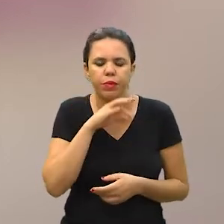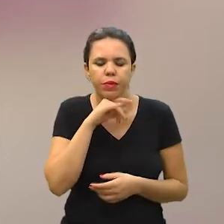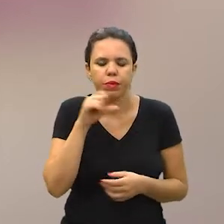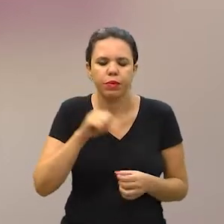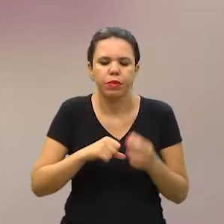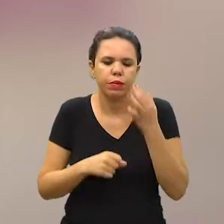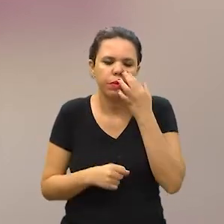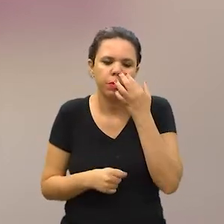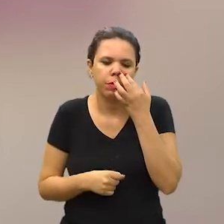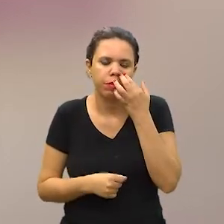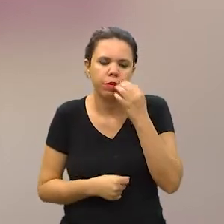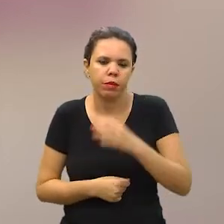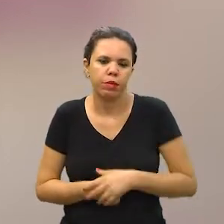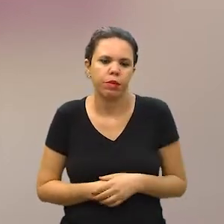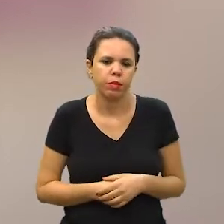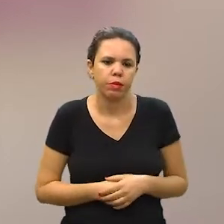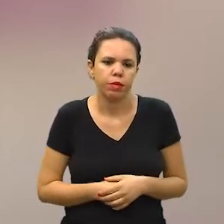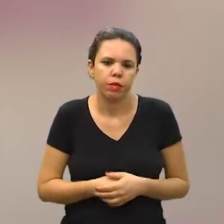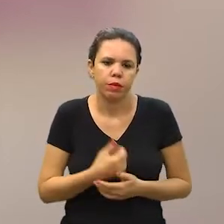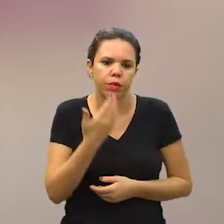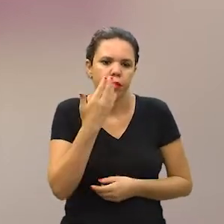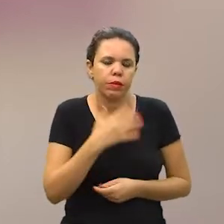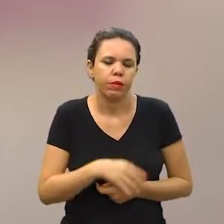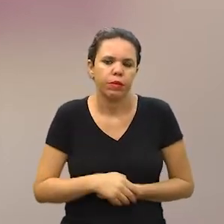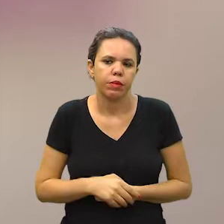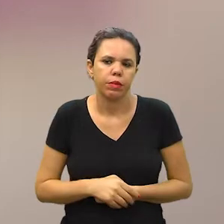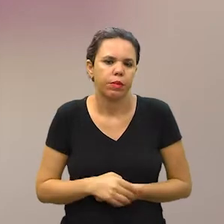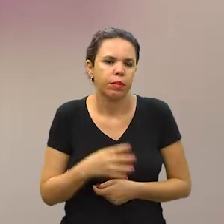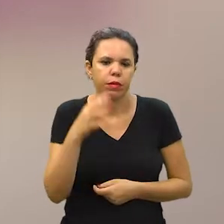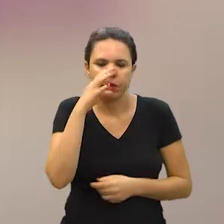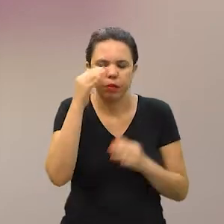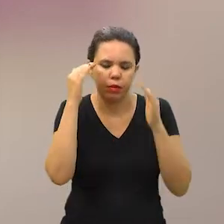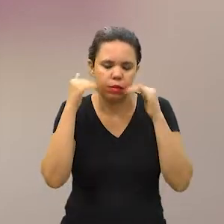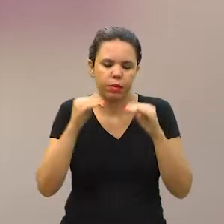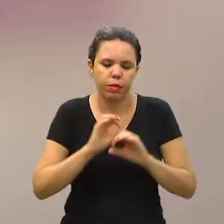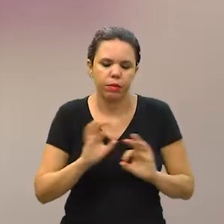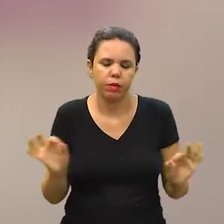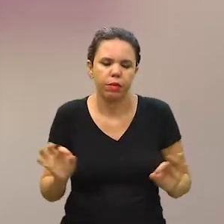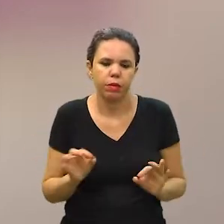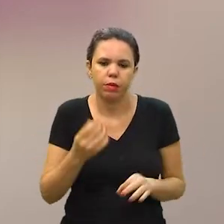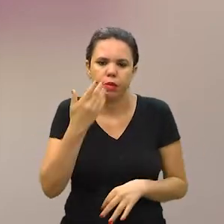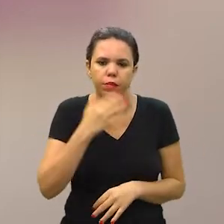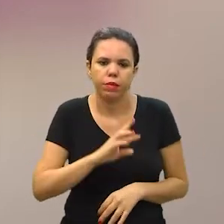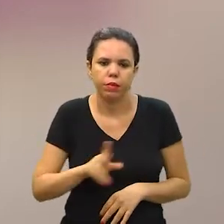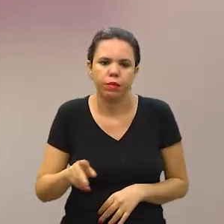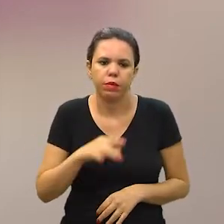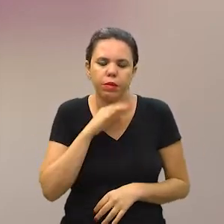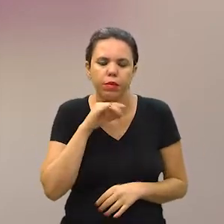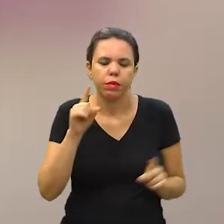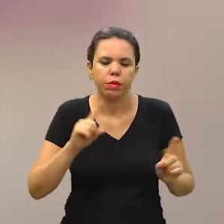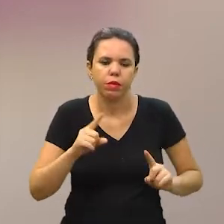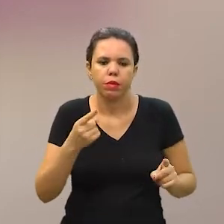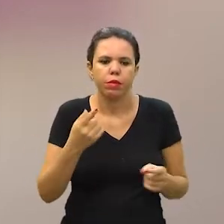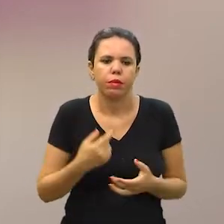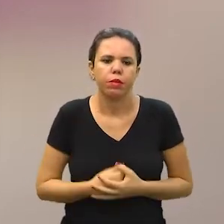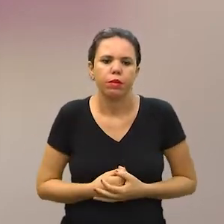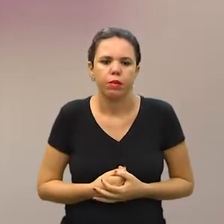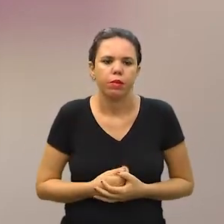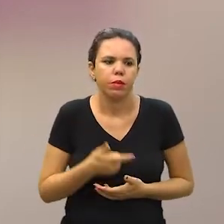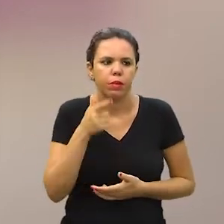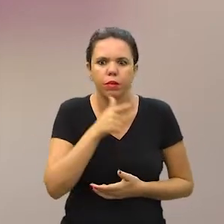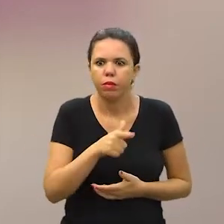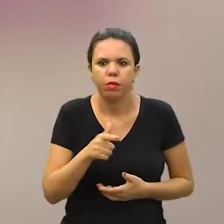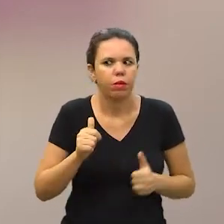que é porque é uma criança mal educada, que é uma criança que não obedece, mas a criança não é a má vontade da criança, ela